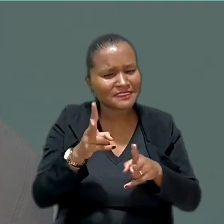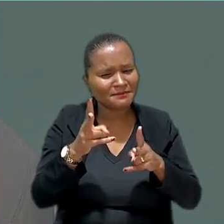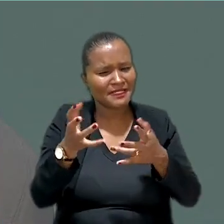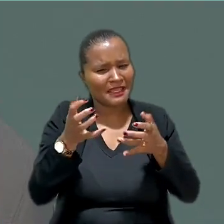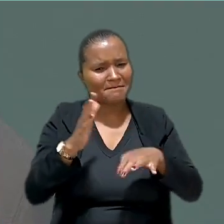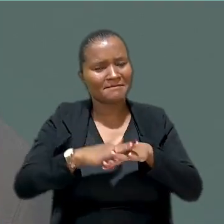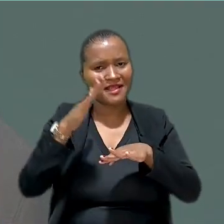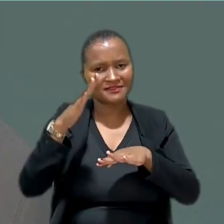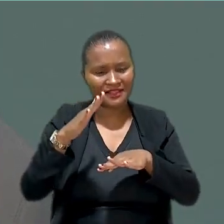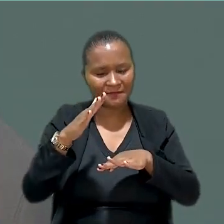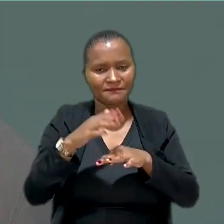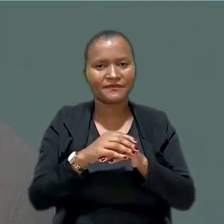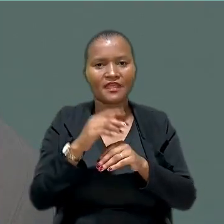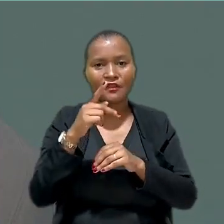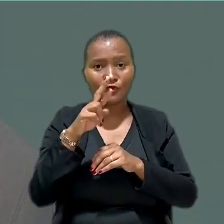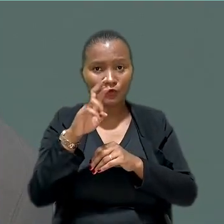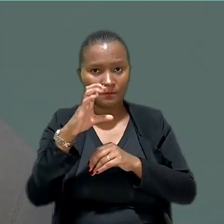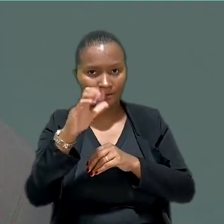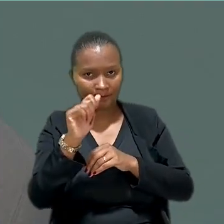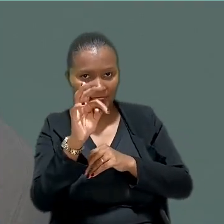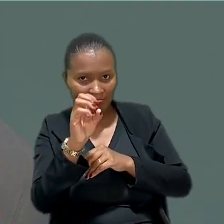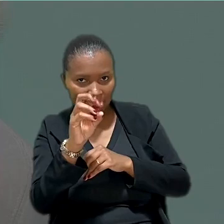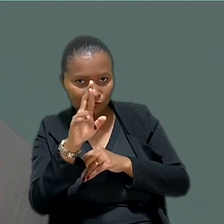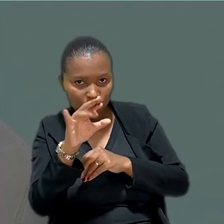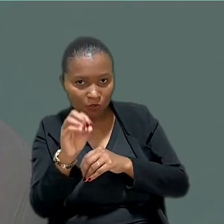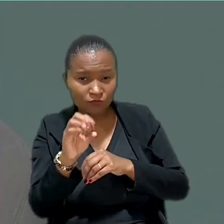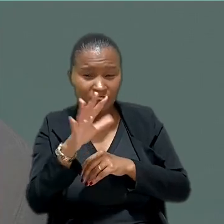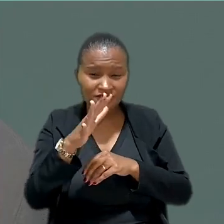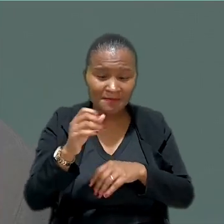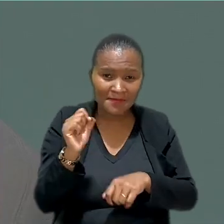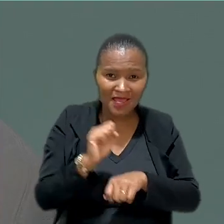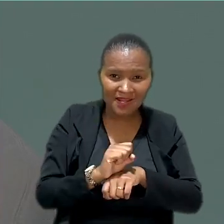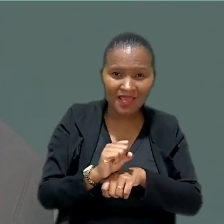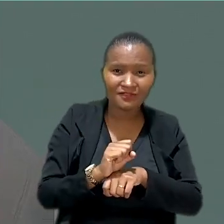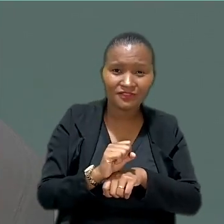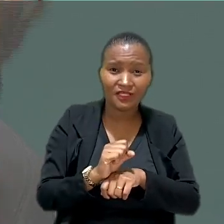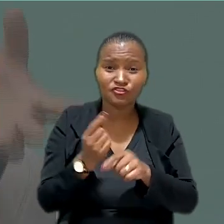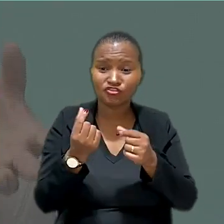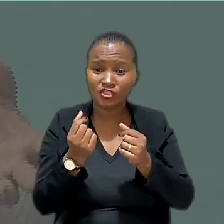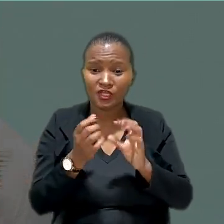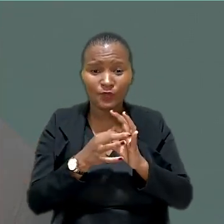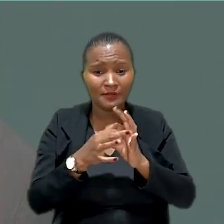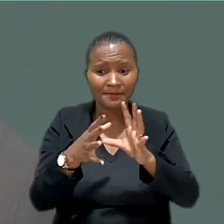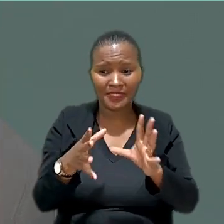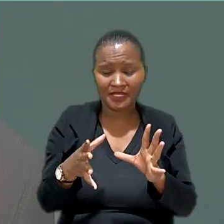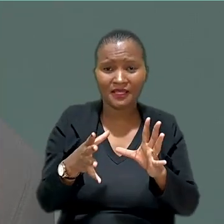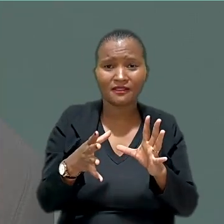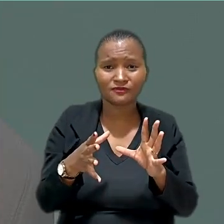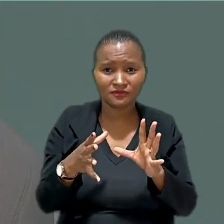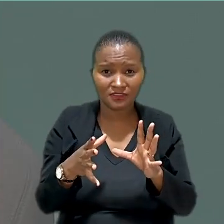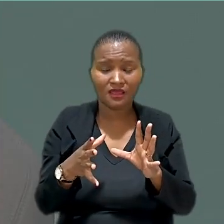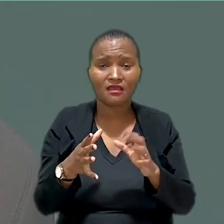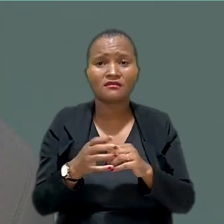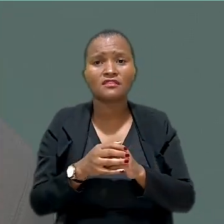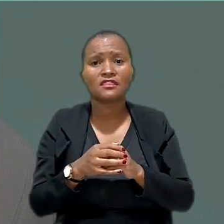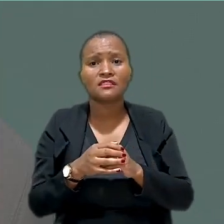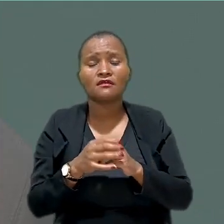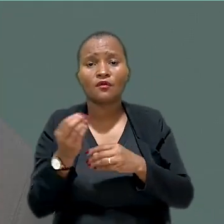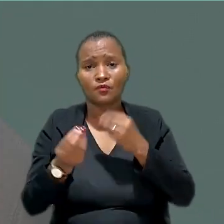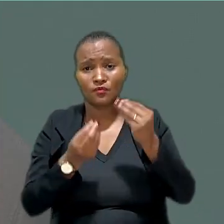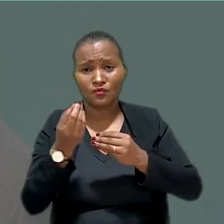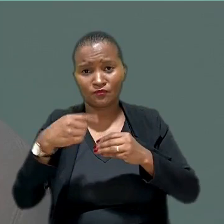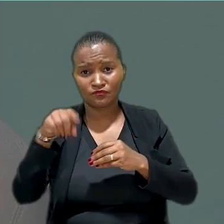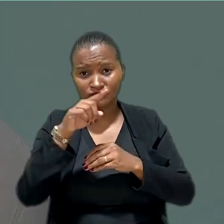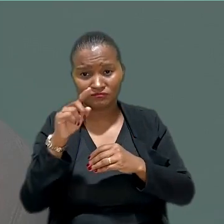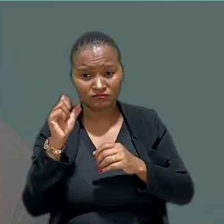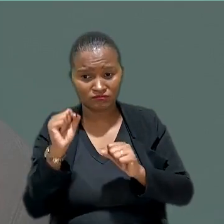Os precatórios, muitas vezes há precatórios que estão paralisados, então dinheiros que são liberados, chamar esses credores para receberem. Como podem